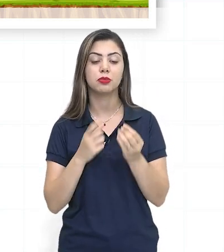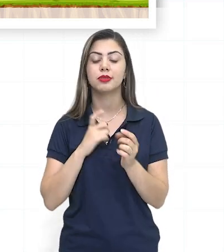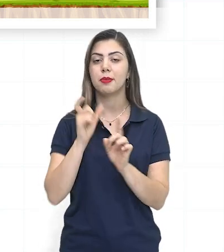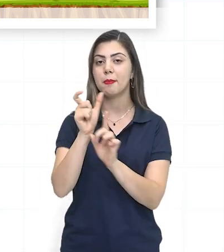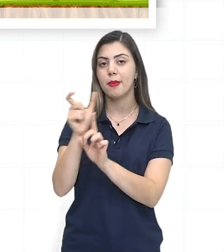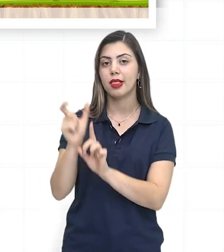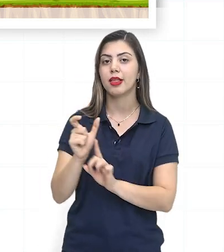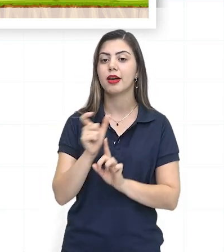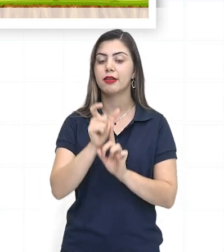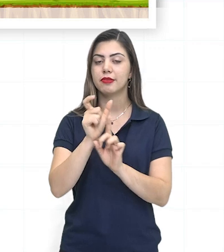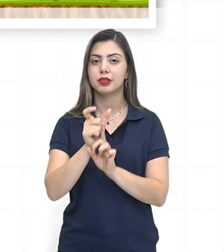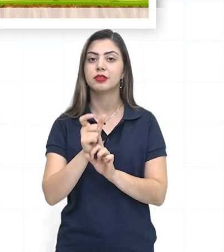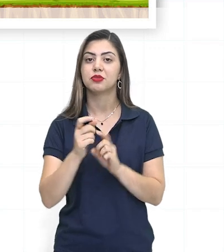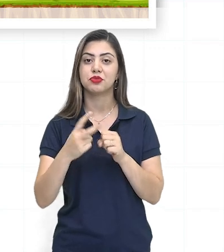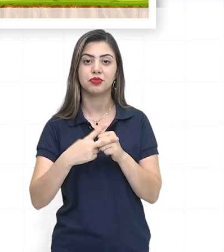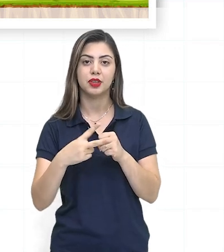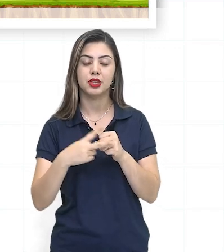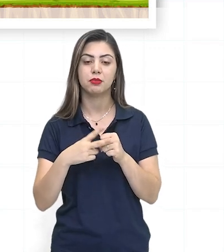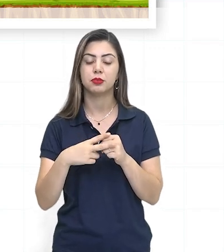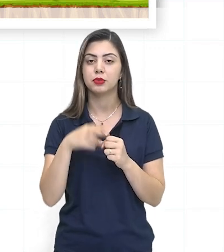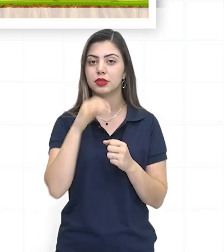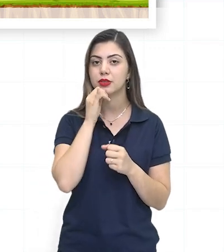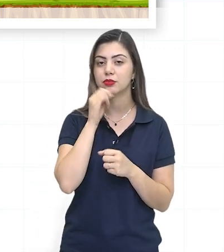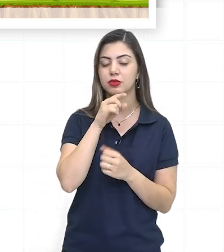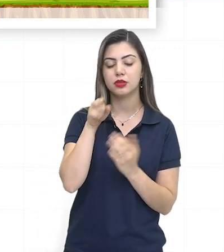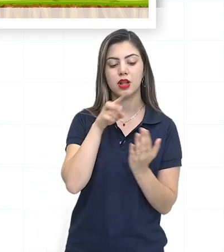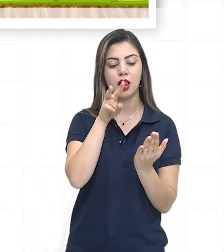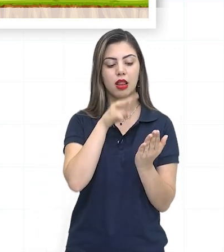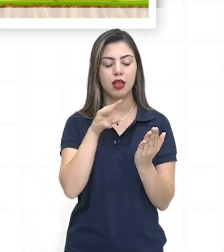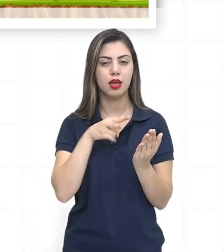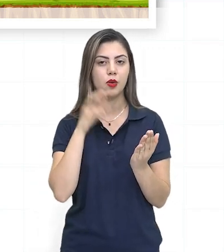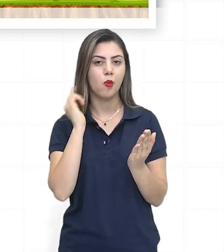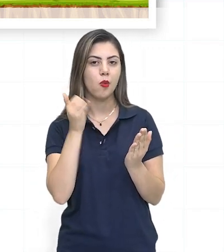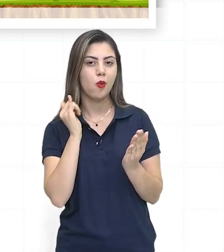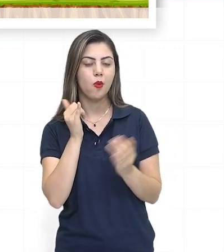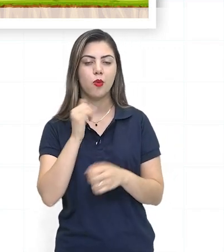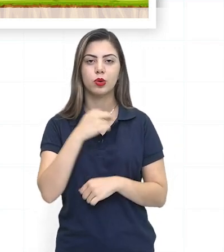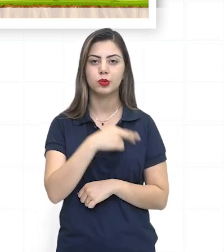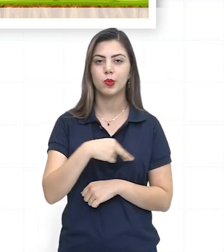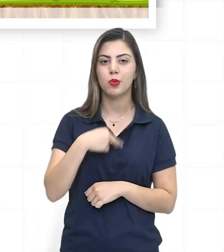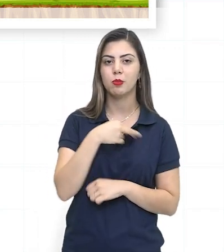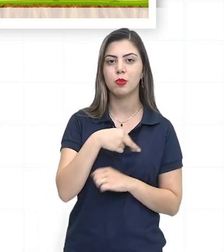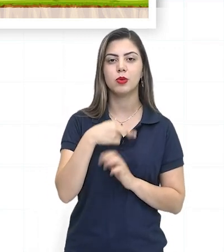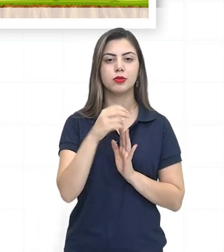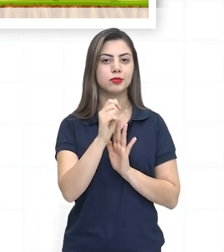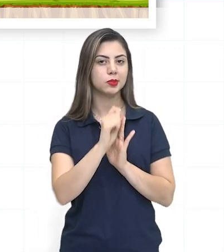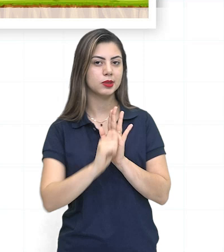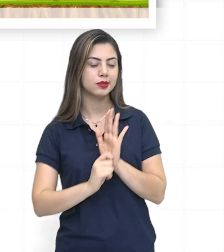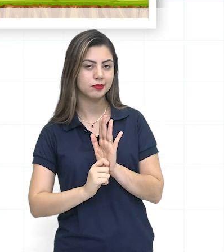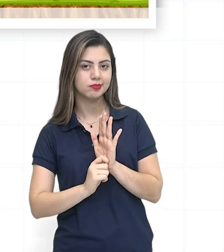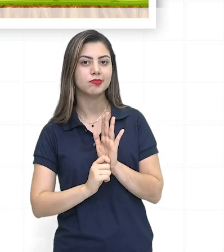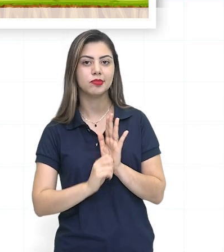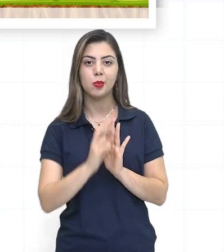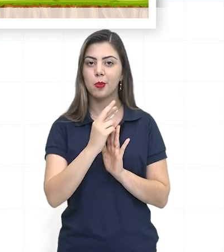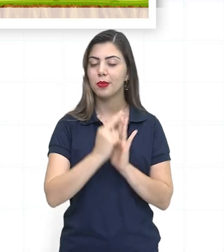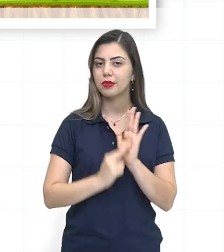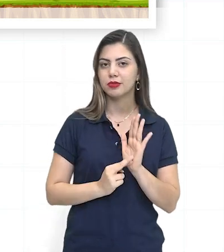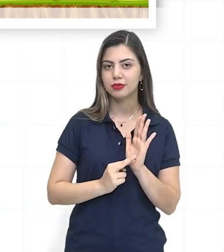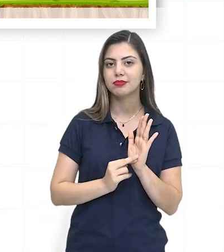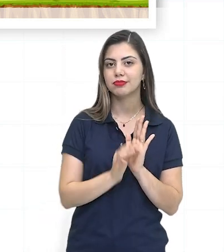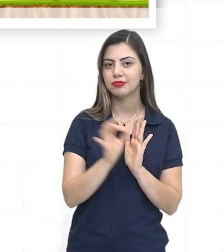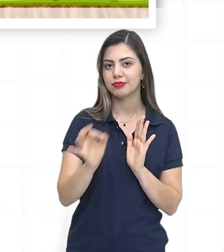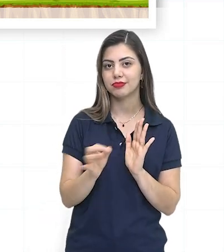verbal. Por exemplo, quando você está lendo um conto, um romance, uma dissertação, uma redação,